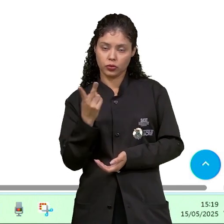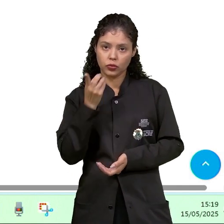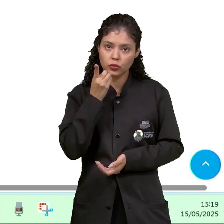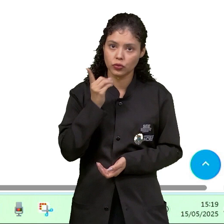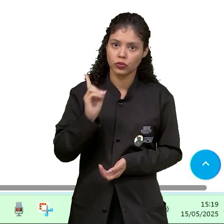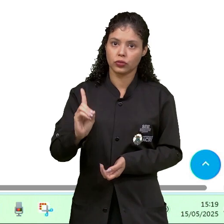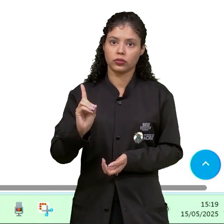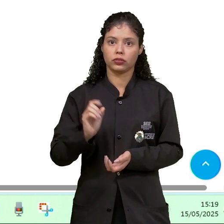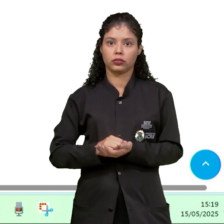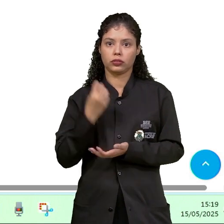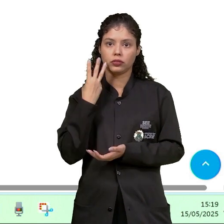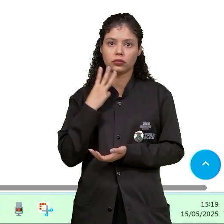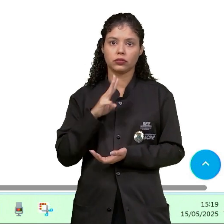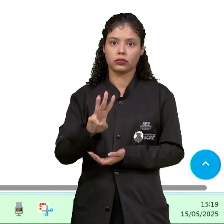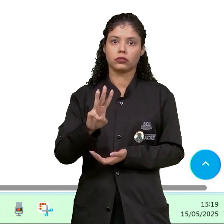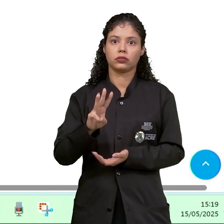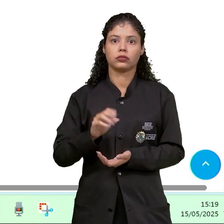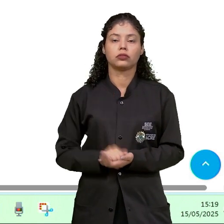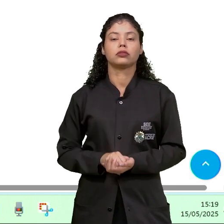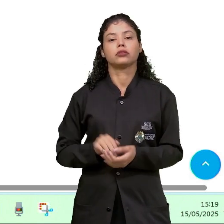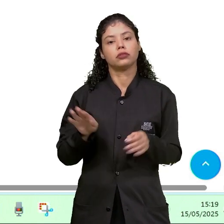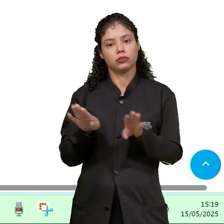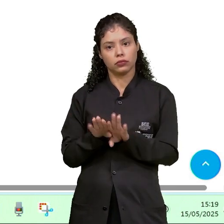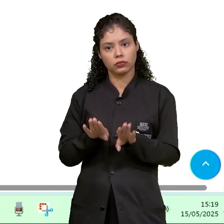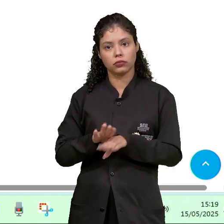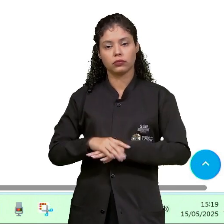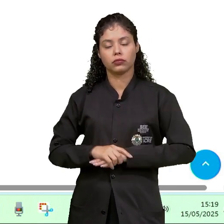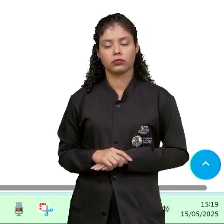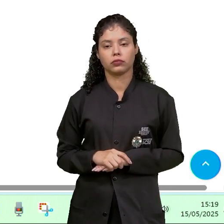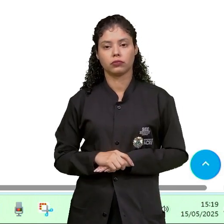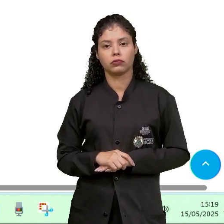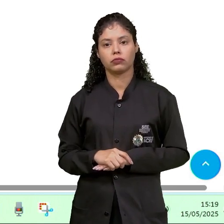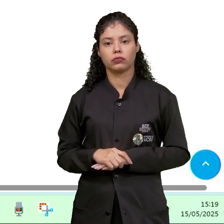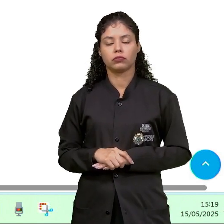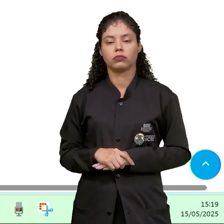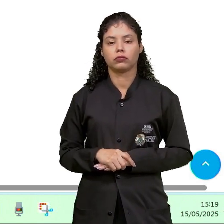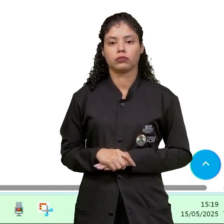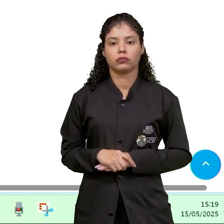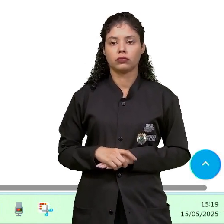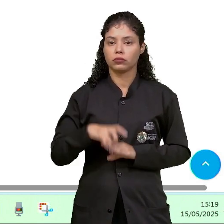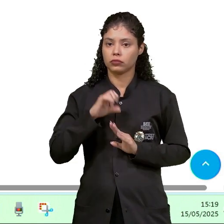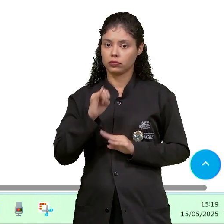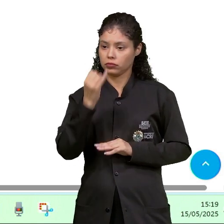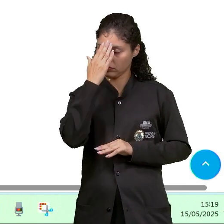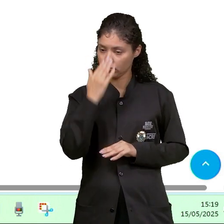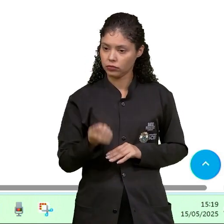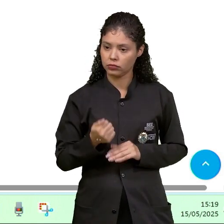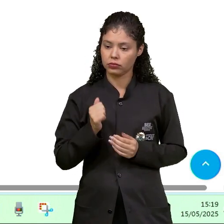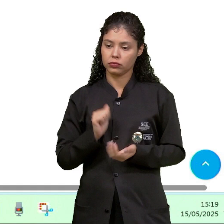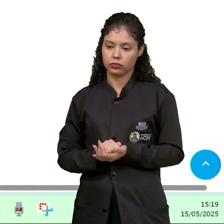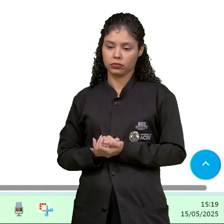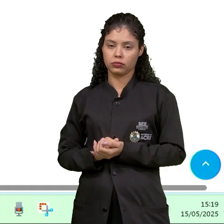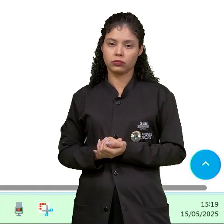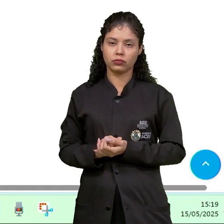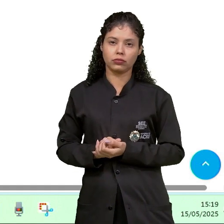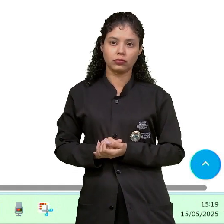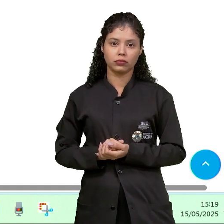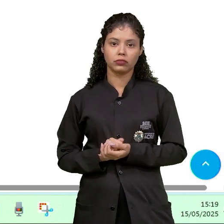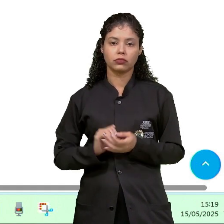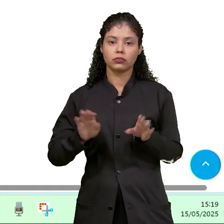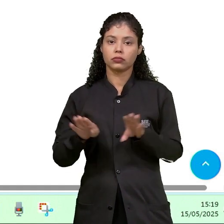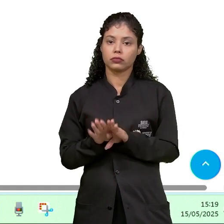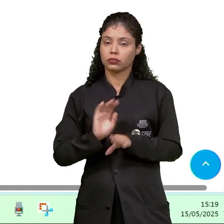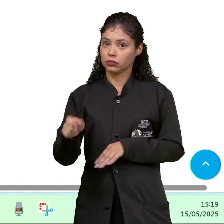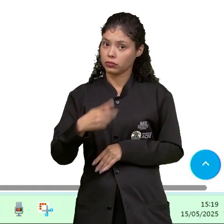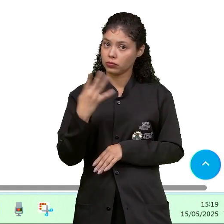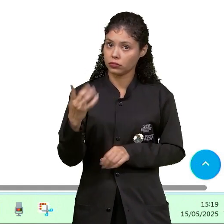ou menos 3 dias. É que ele está ficando no meu setor, tá? Então, se você quiser saber no seu meio de produção aí,